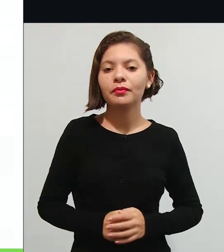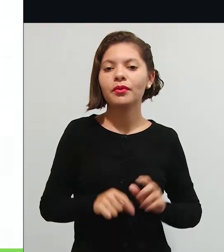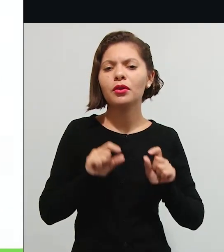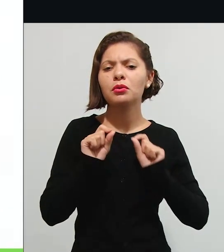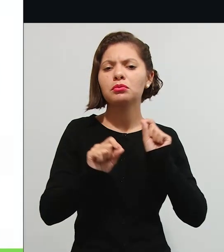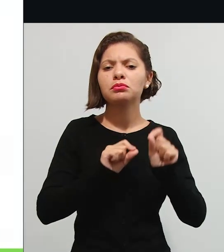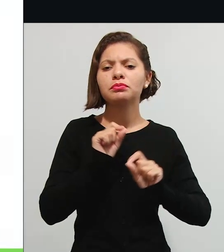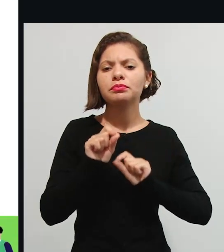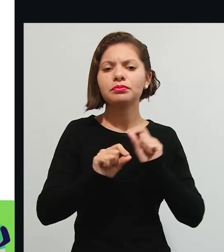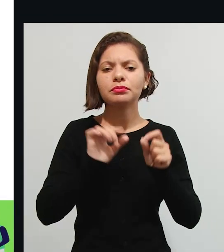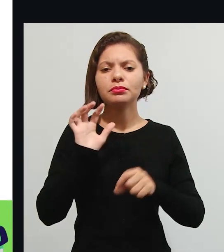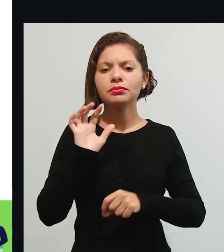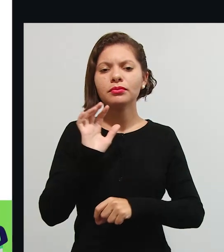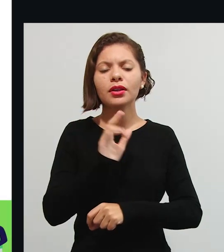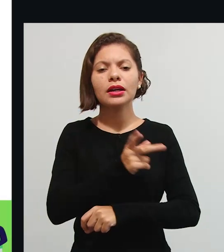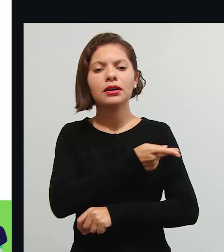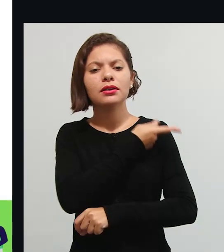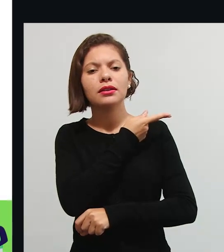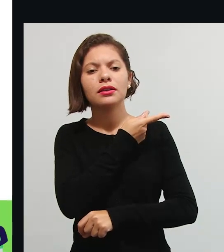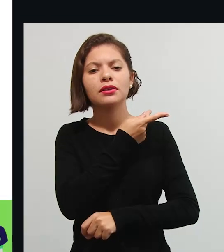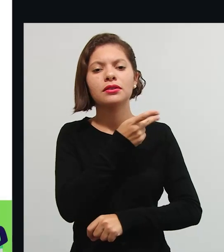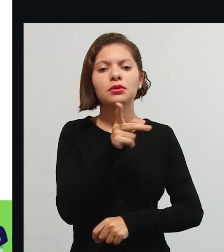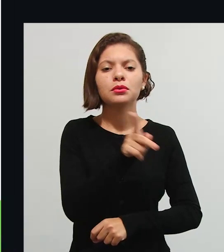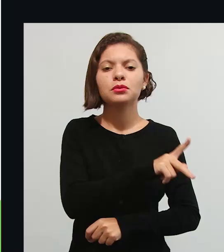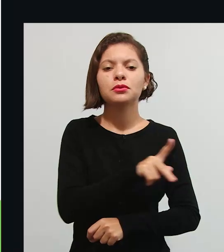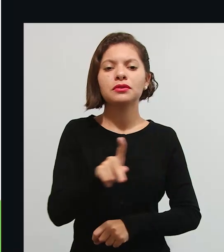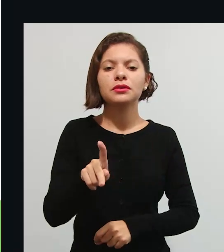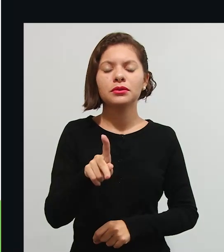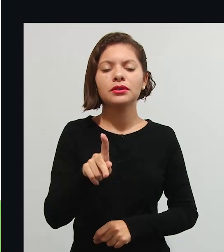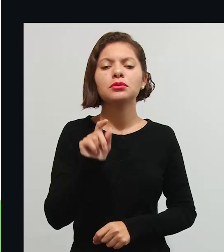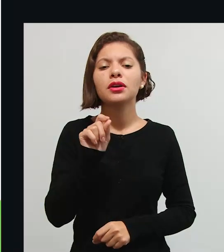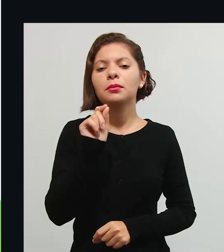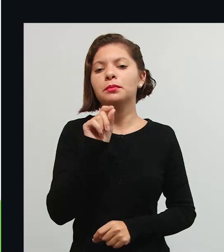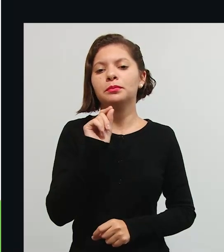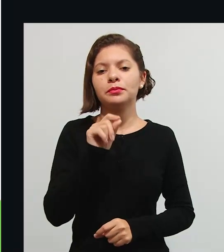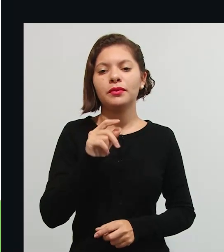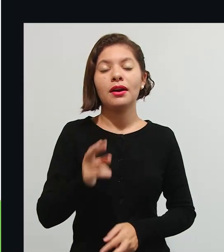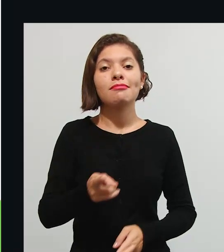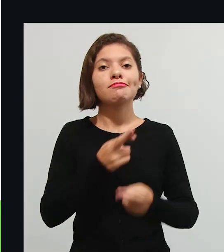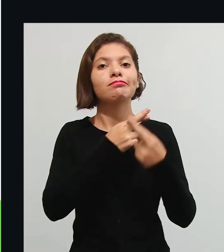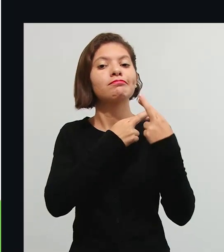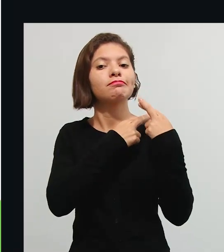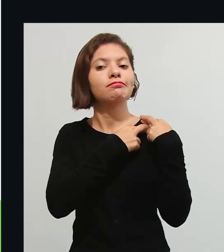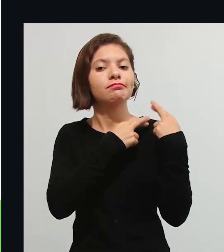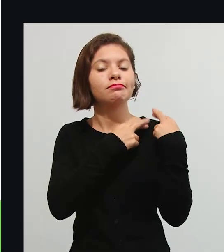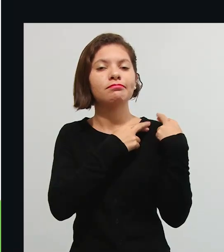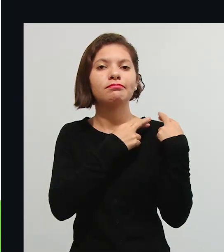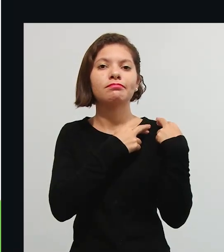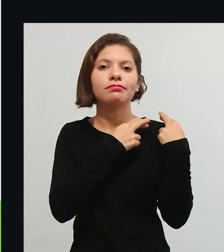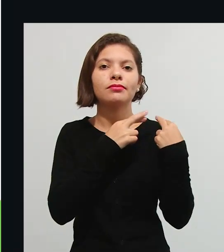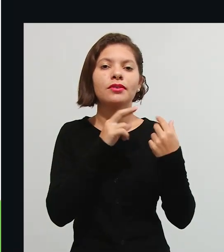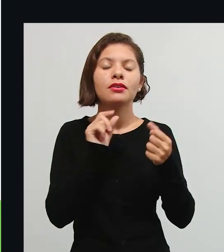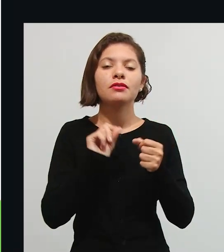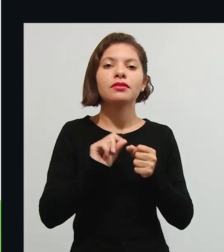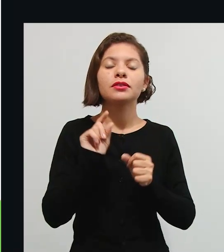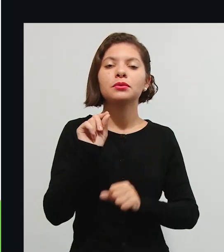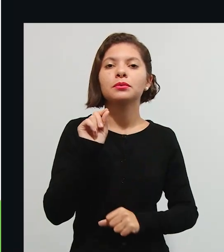O que acontece com os professores? Bom, os professores, os docentes, eles serão responsáveis, né, por